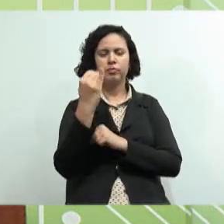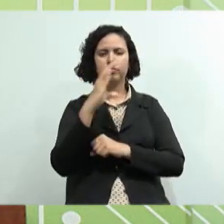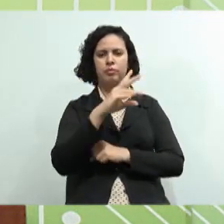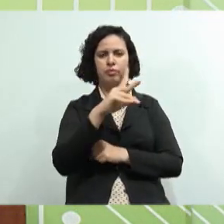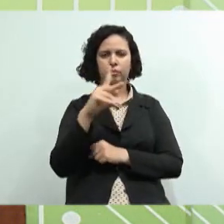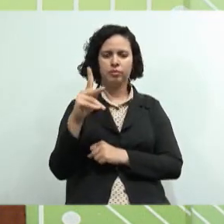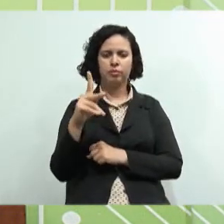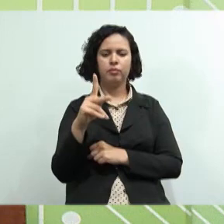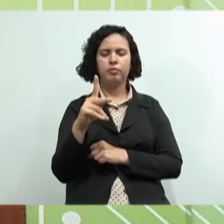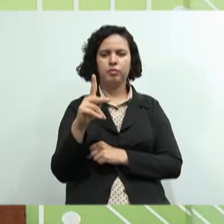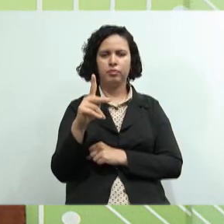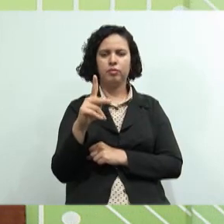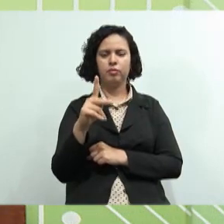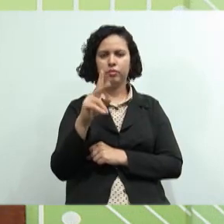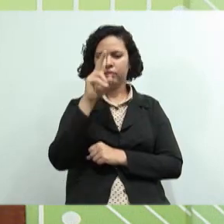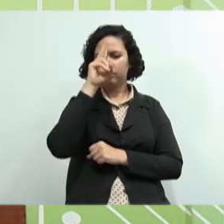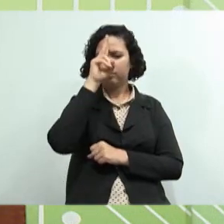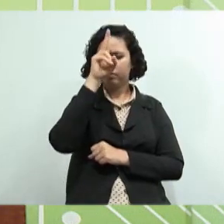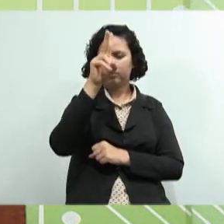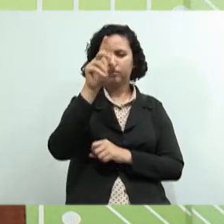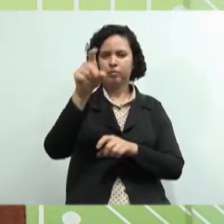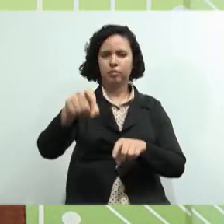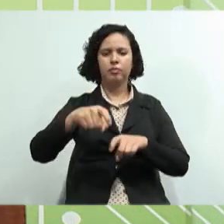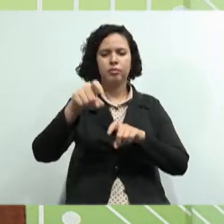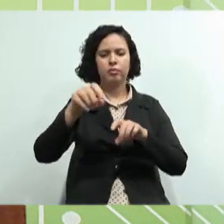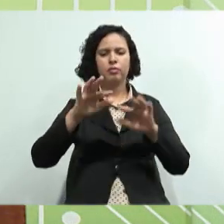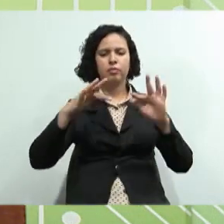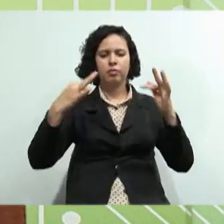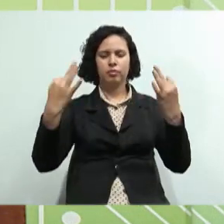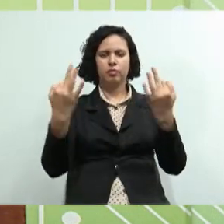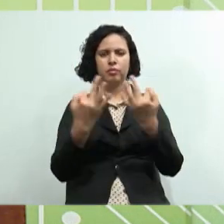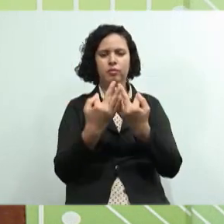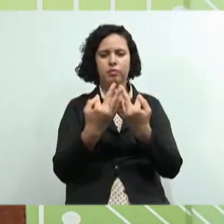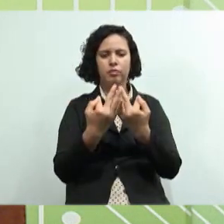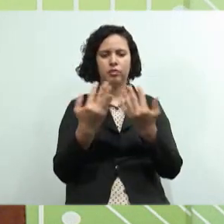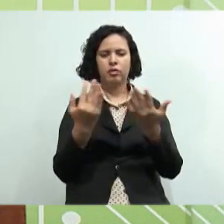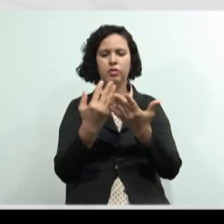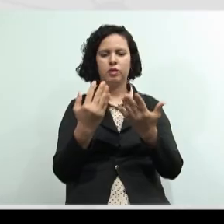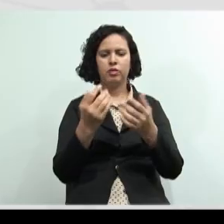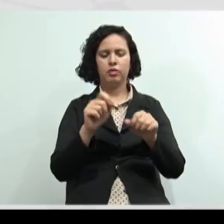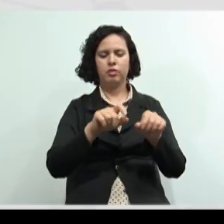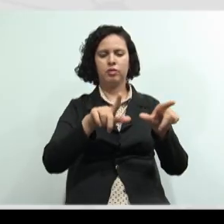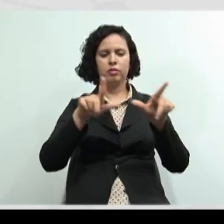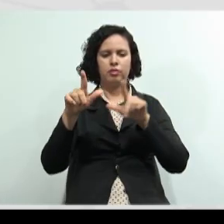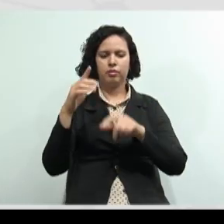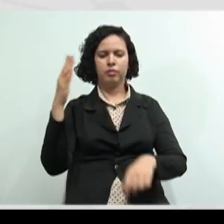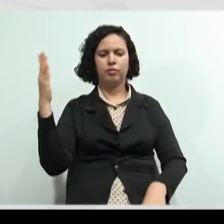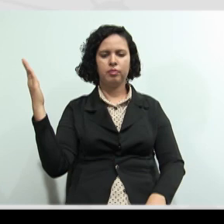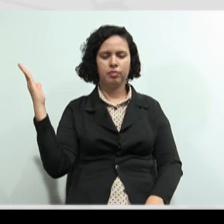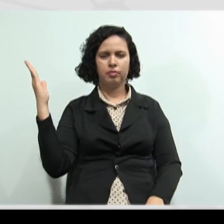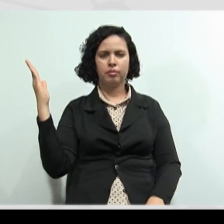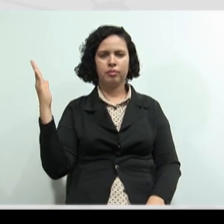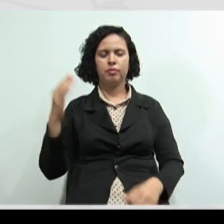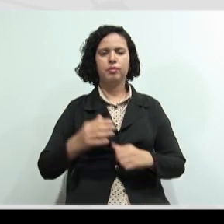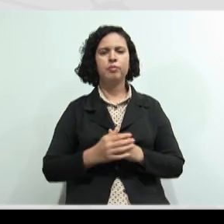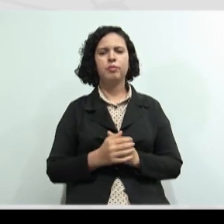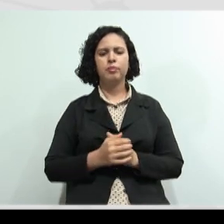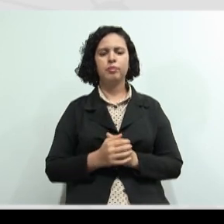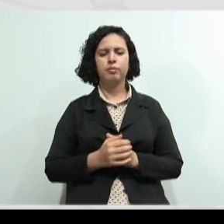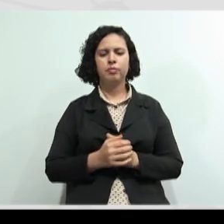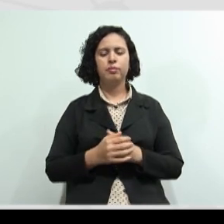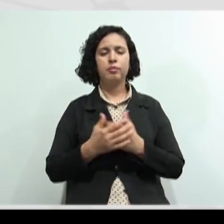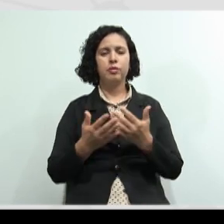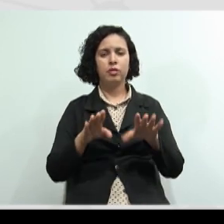para o fortalecimento da agricultura familiar. Como a gente pode conferir no slide, além de enriquecer a nossa mesa,